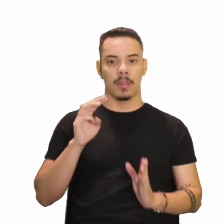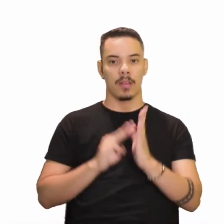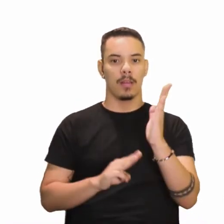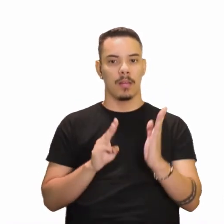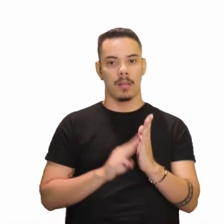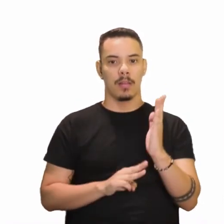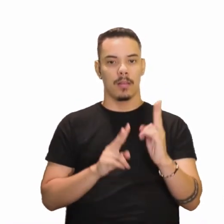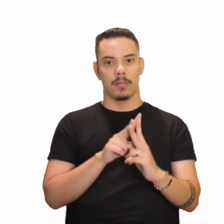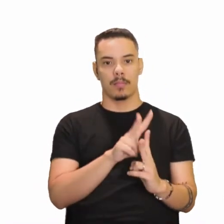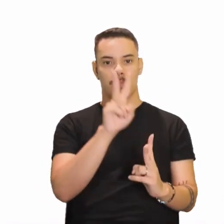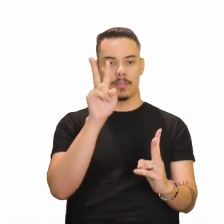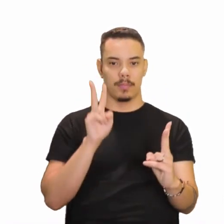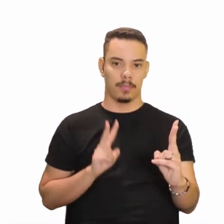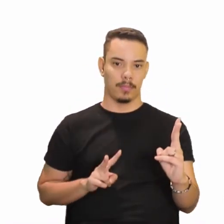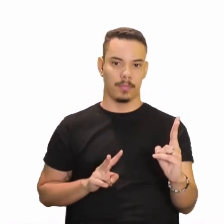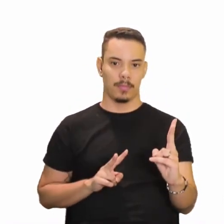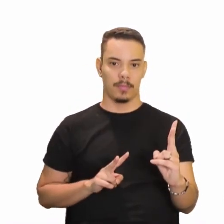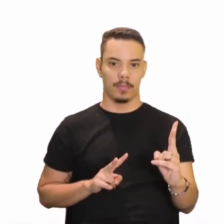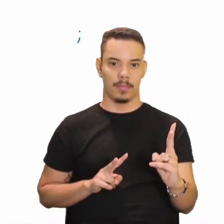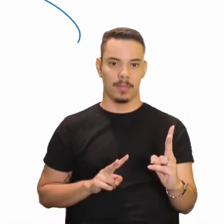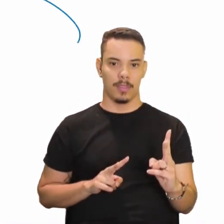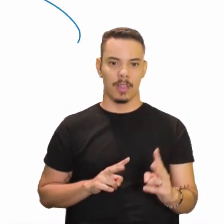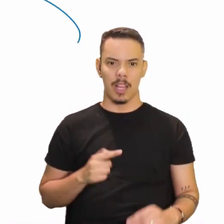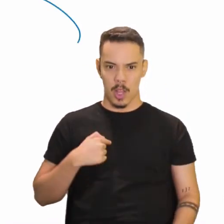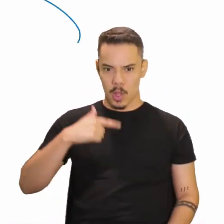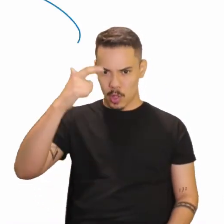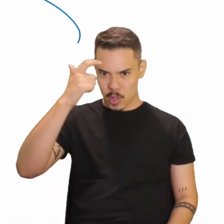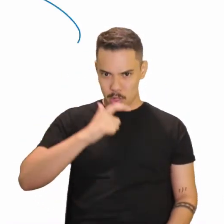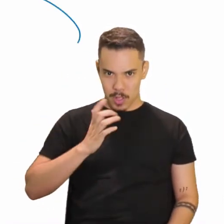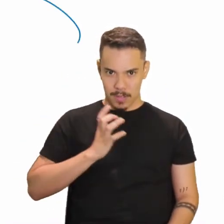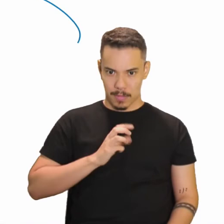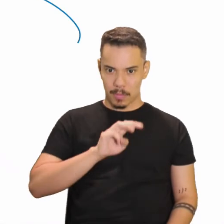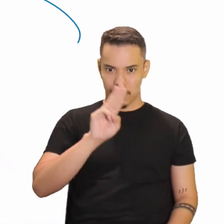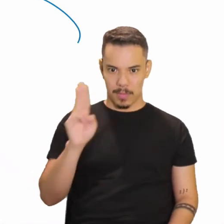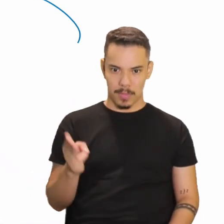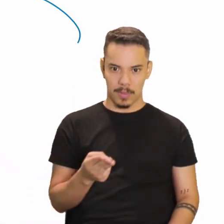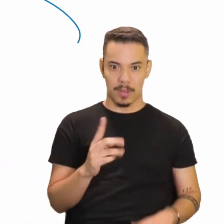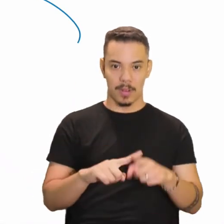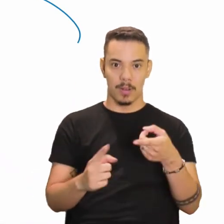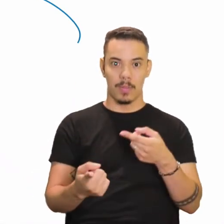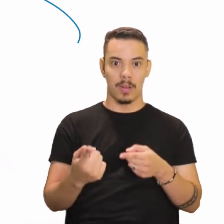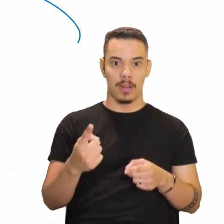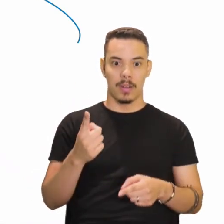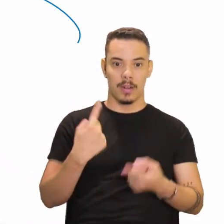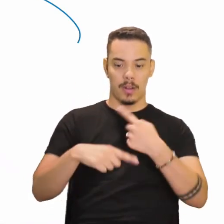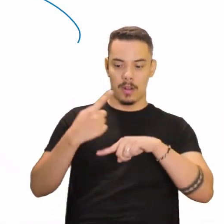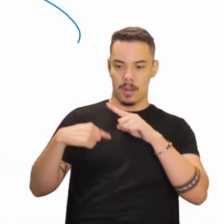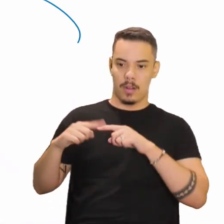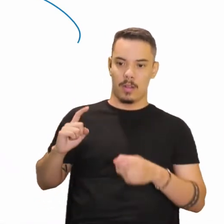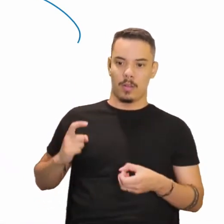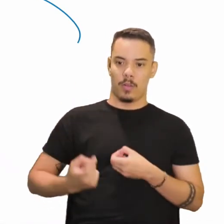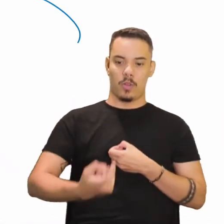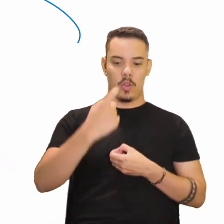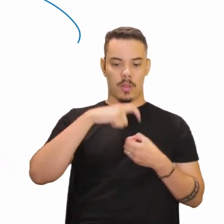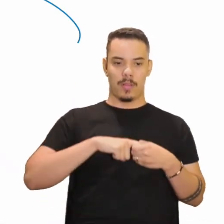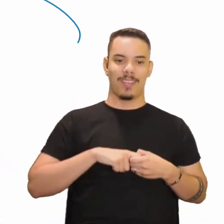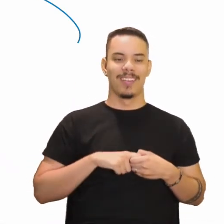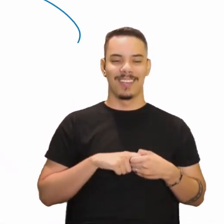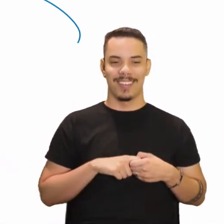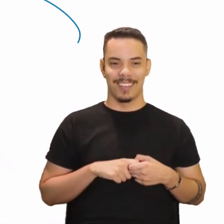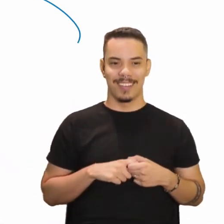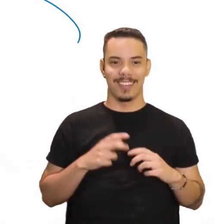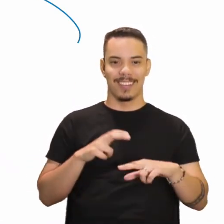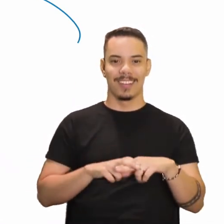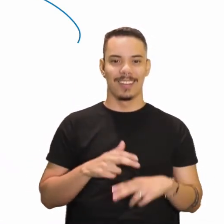reverso como Olha a crítica se ele é milionário se ele mora na rua Gente Tá bom essa é a questão